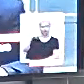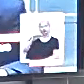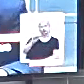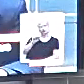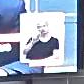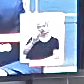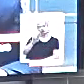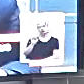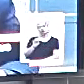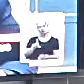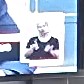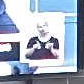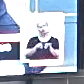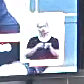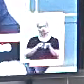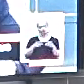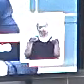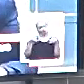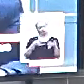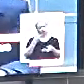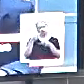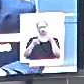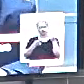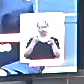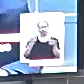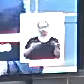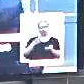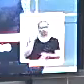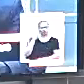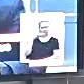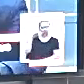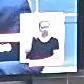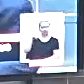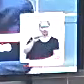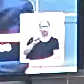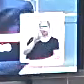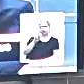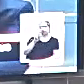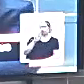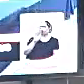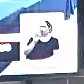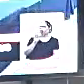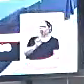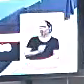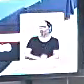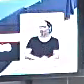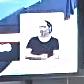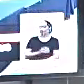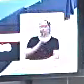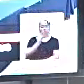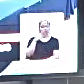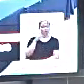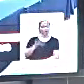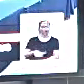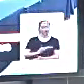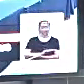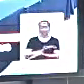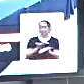pediu a palavra aqui com a palavra Deputado Mauro Tramonte bem eh Boa tarde a